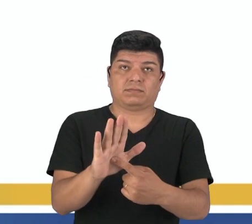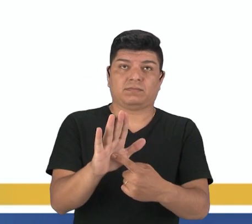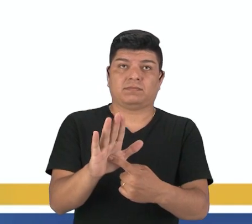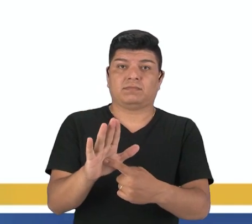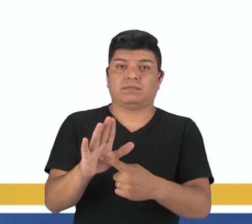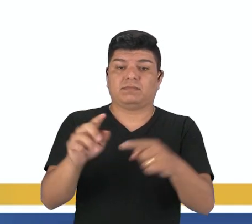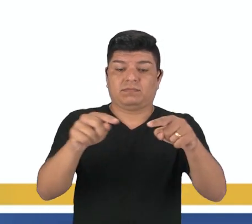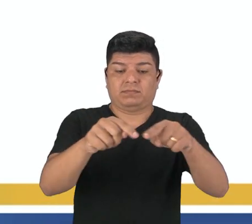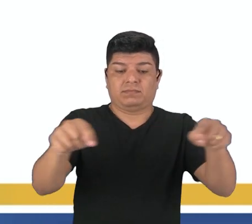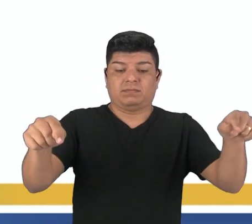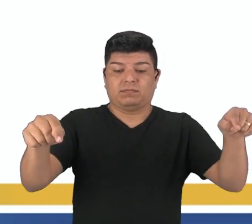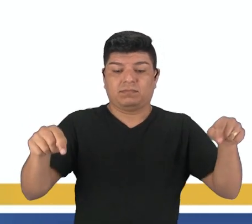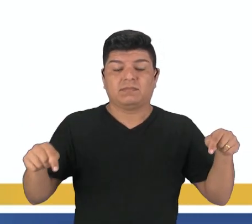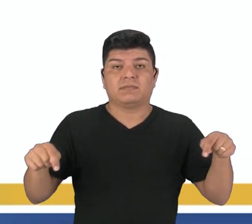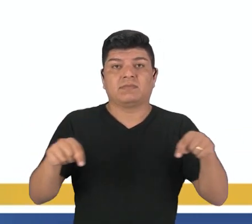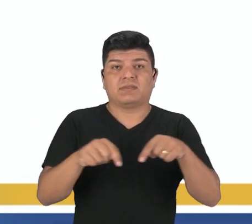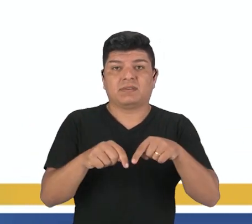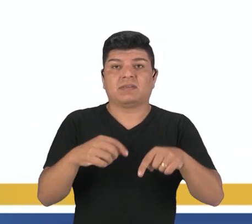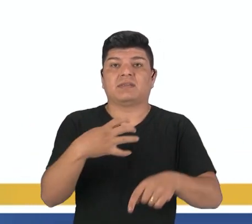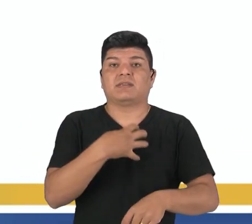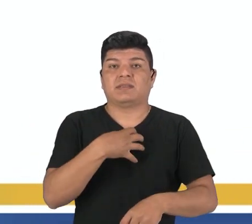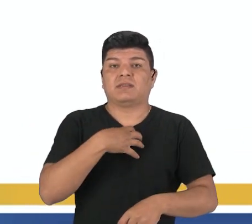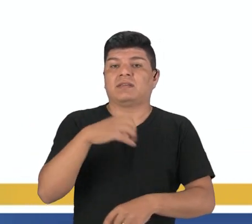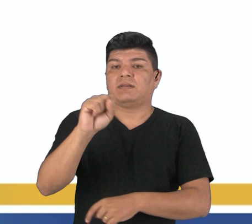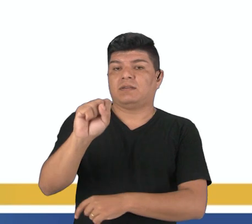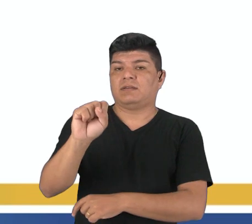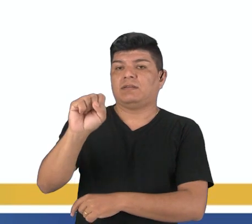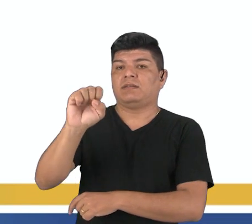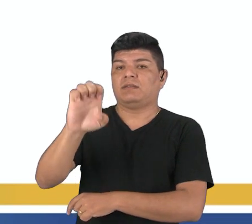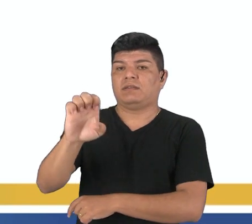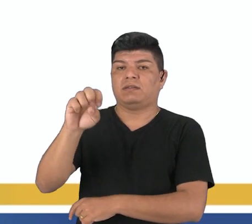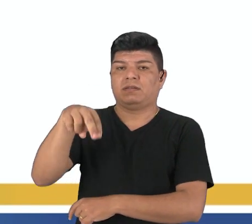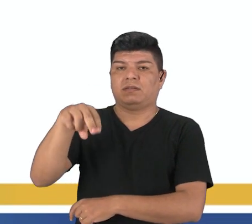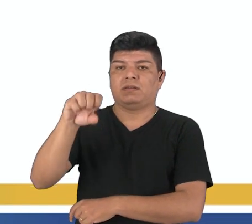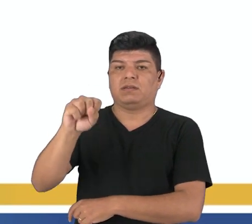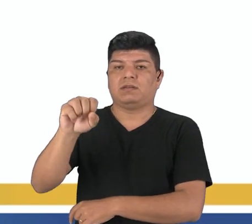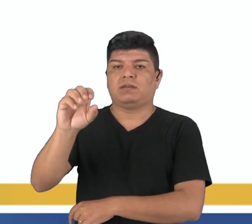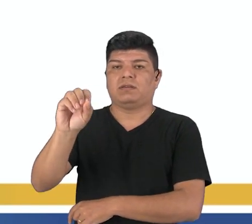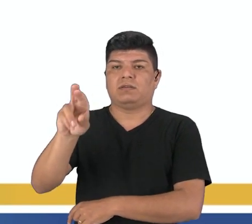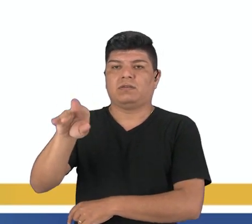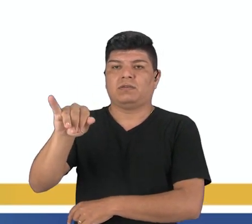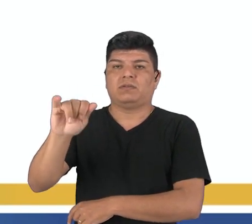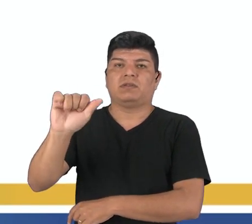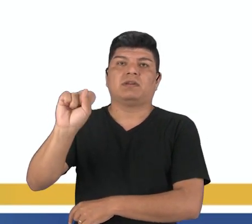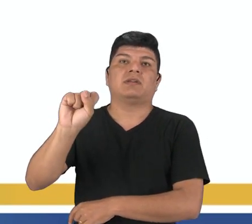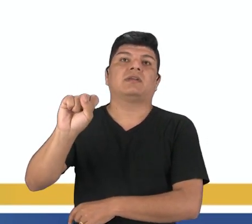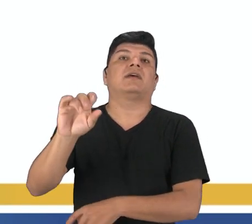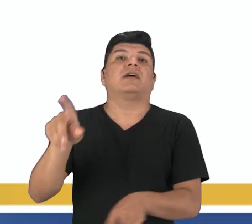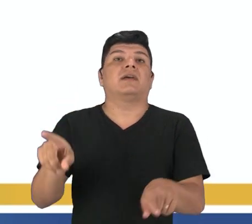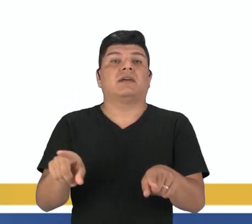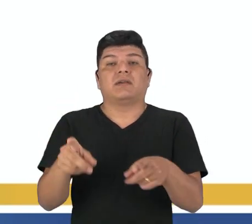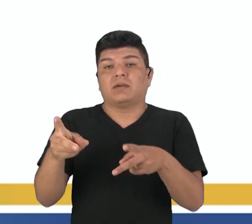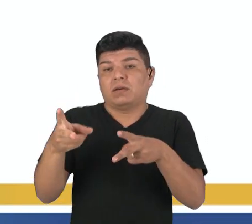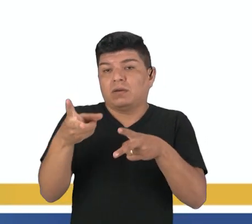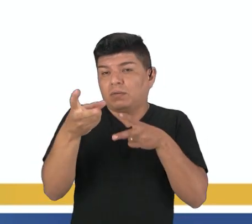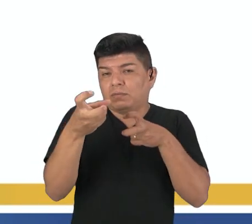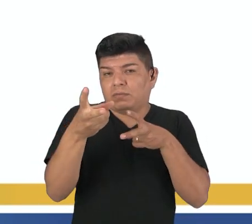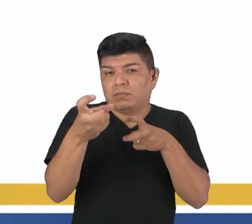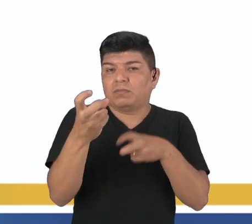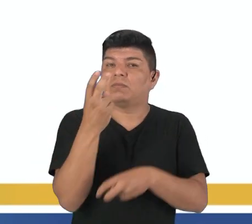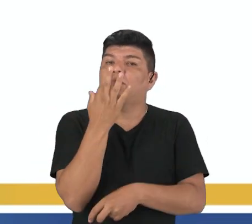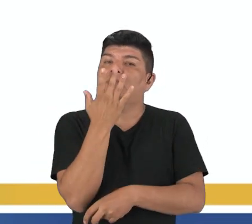salas sensoriais. Olha aqui nesse slide agora, 3 salas sensoriais. Observe as cores,